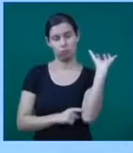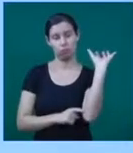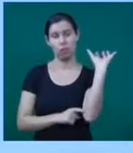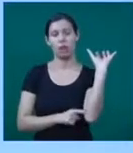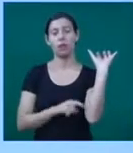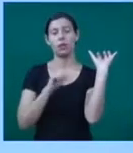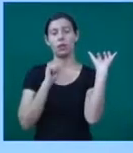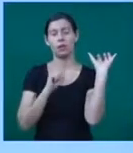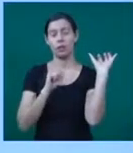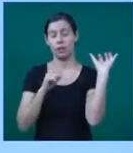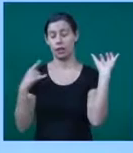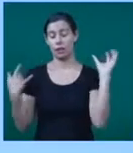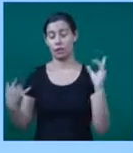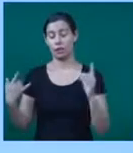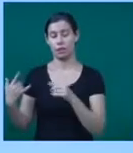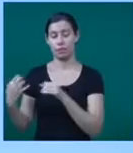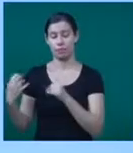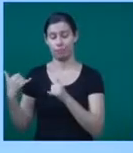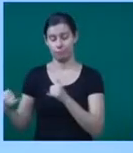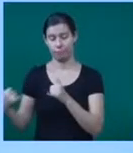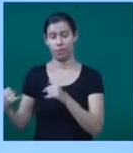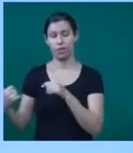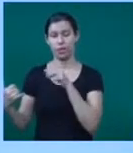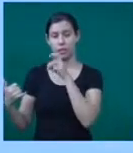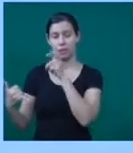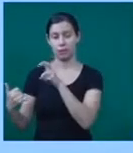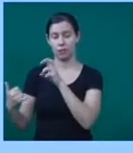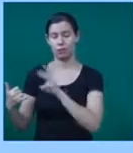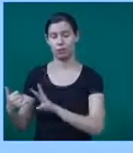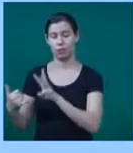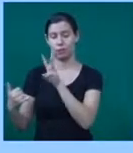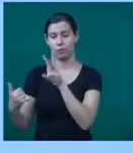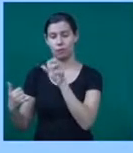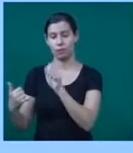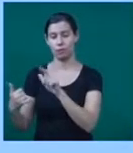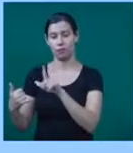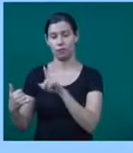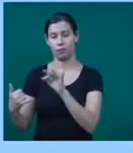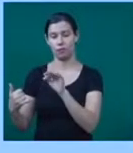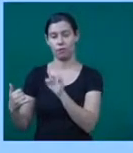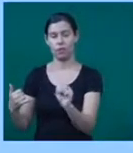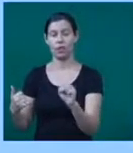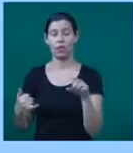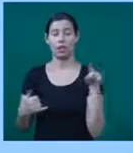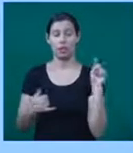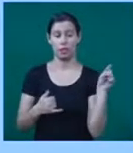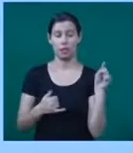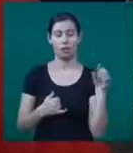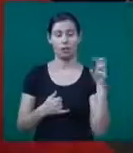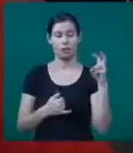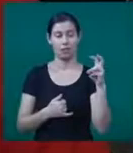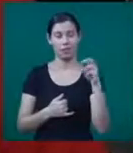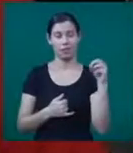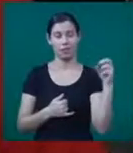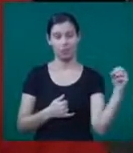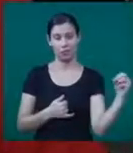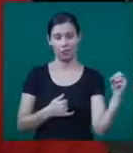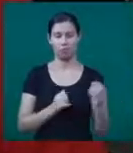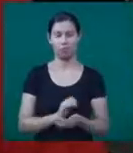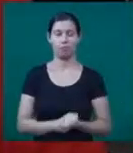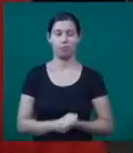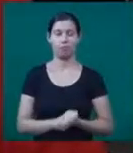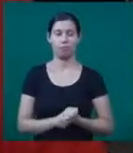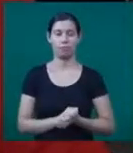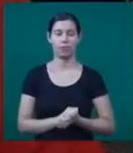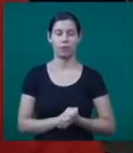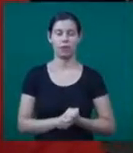watts. Uma torre emite uma média de 500 watts, ou seja, 100 vezes mais radiação. O professor Luciano